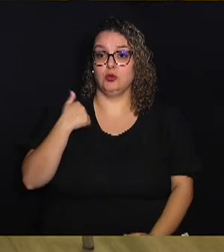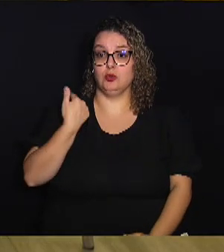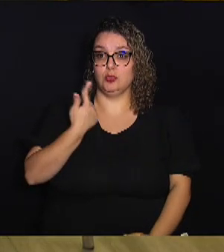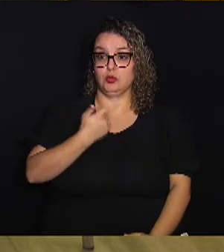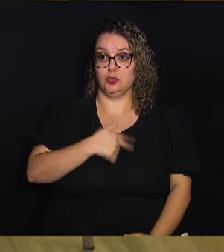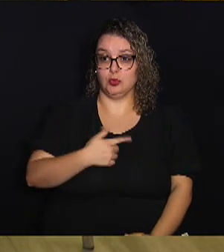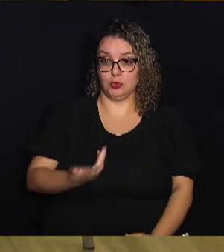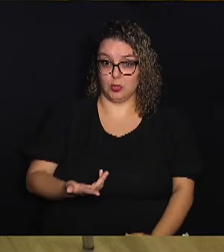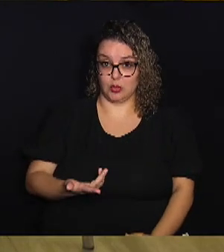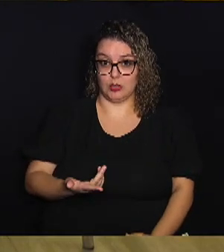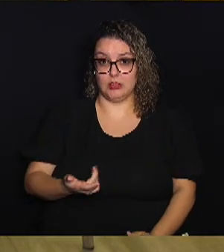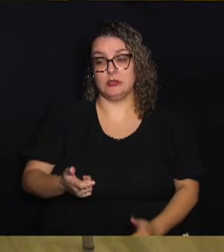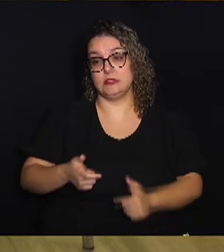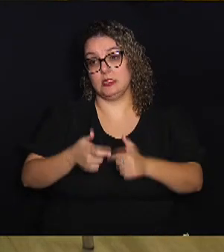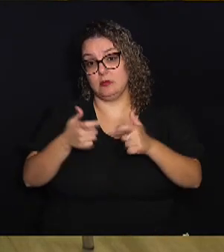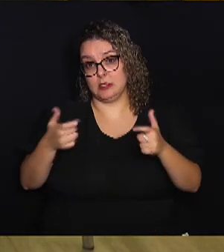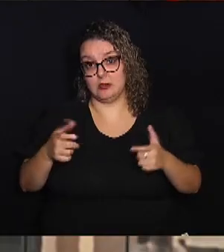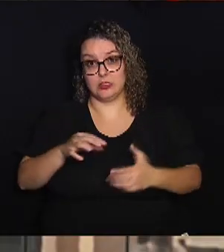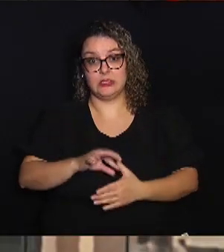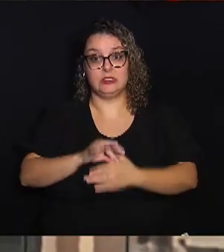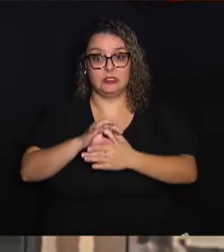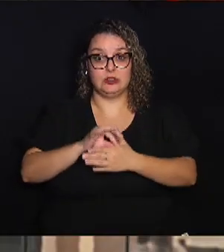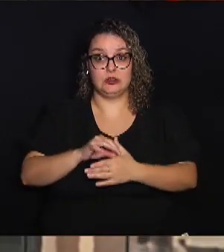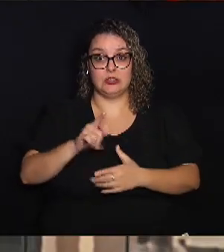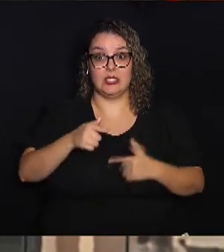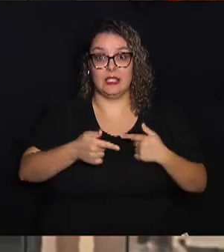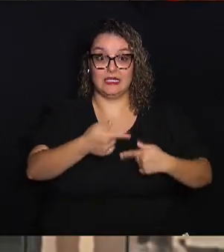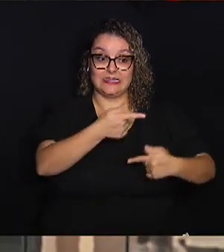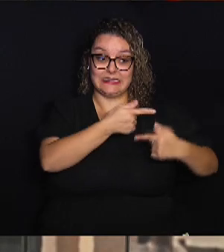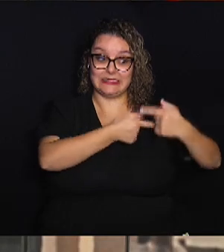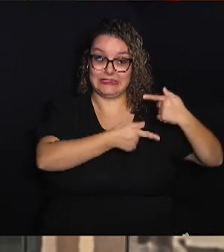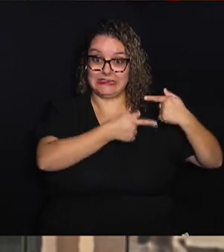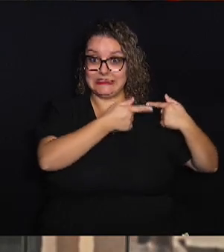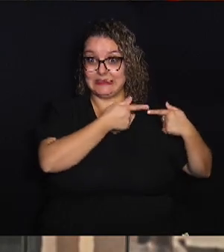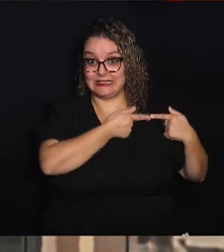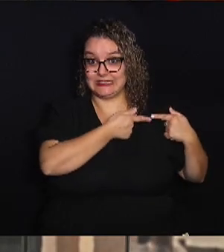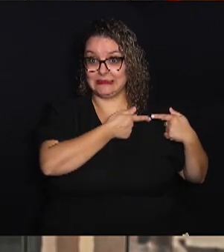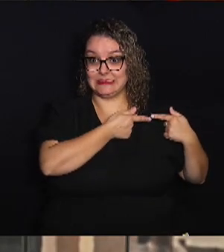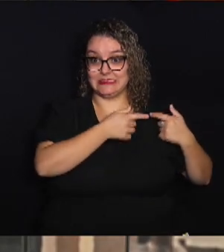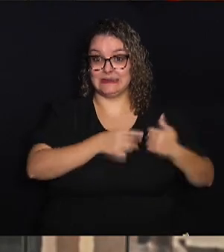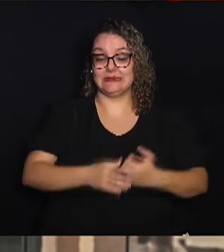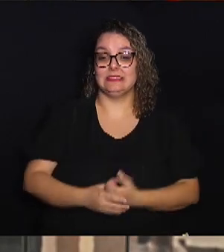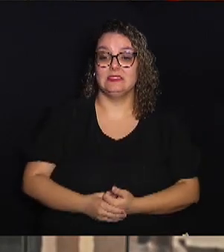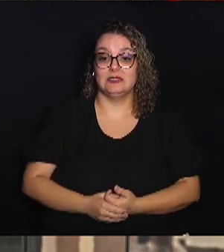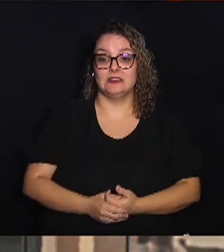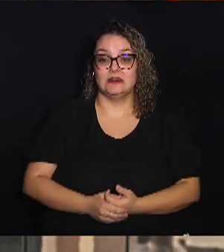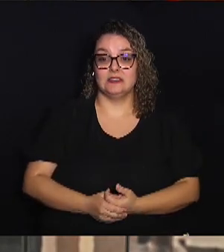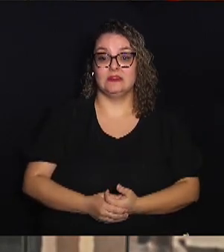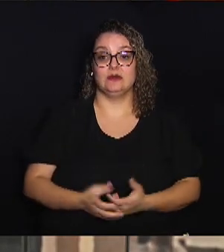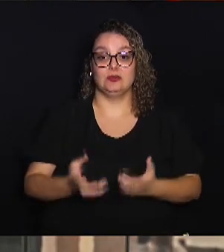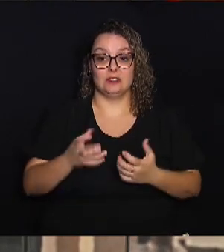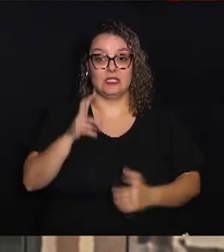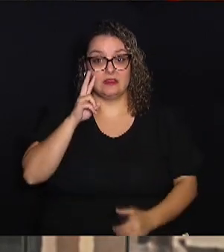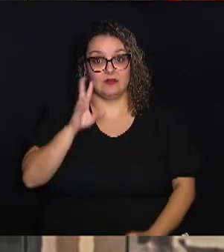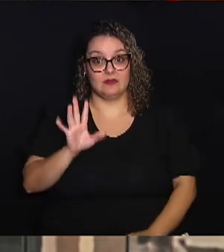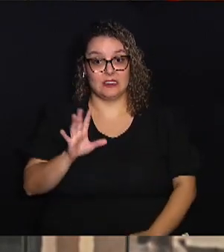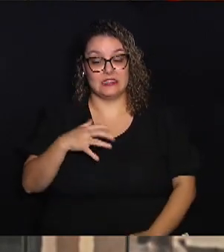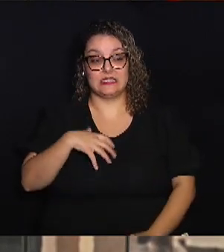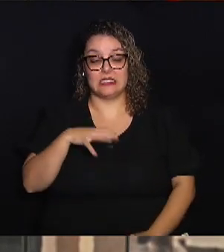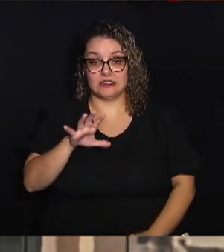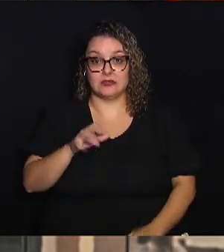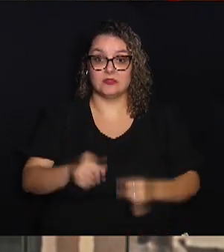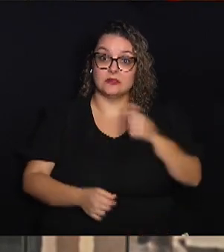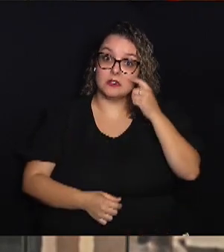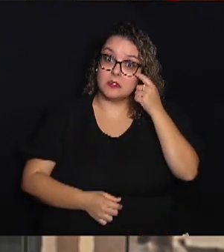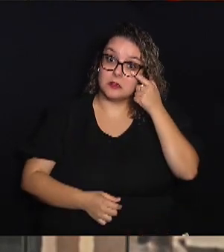né, e grande parte das lideranças são de gerações anteriores, né? Então eu queria até ver se é isso mesmo